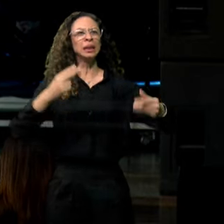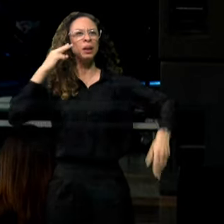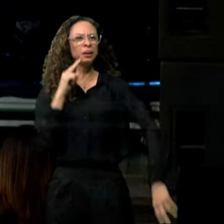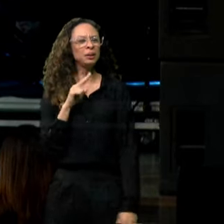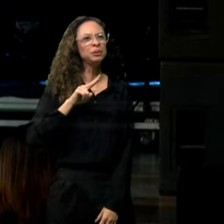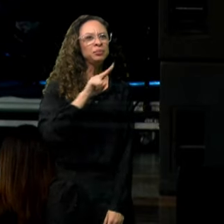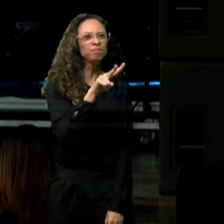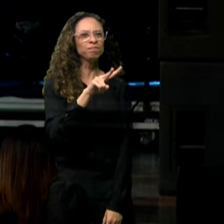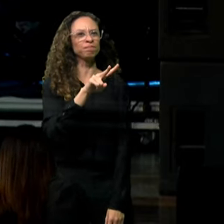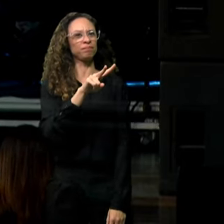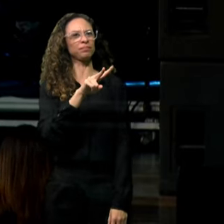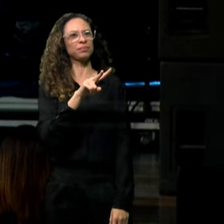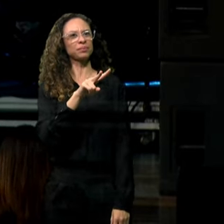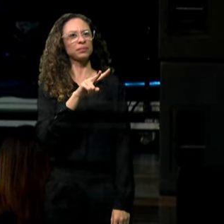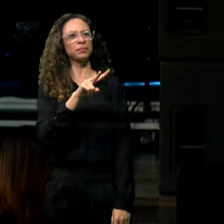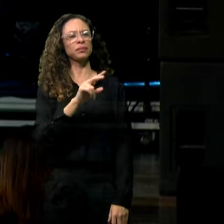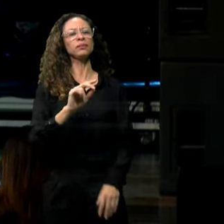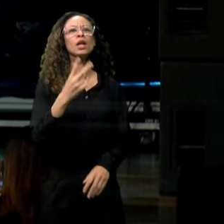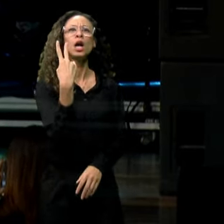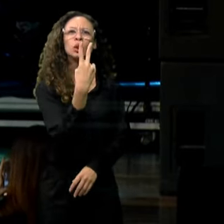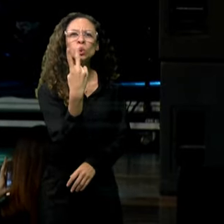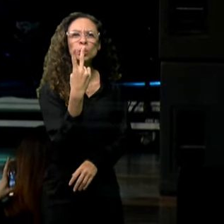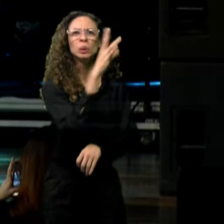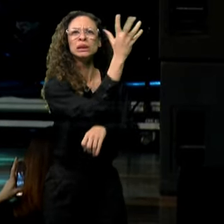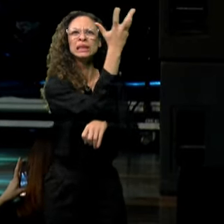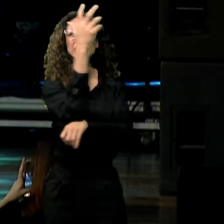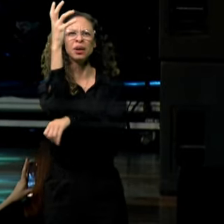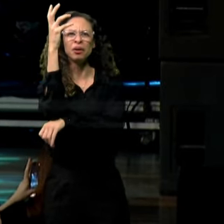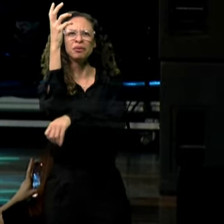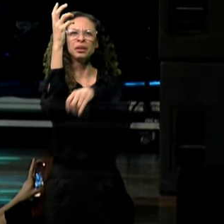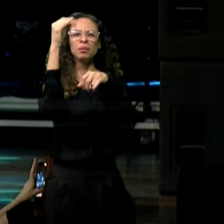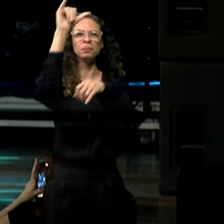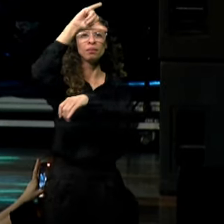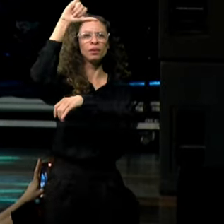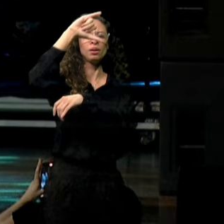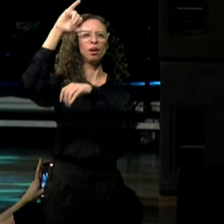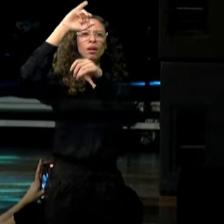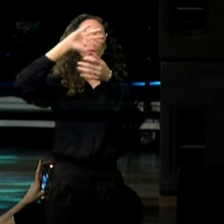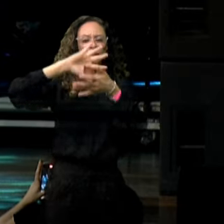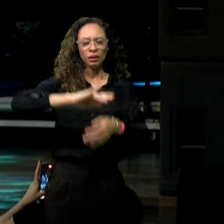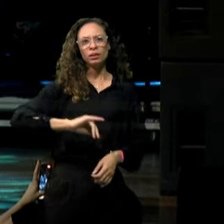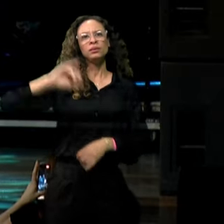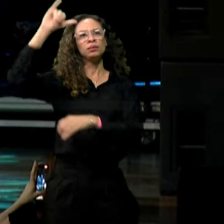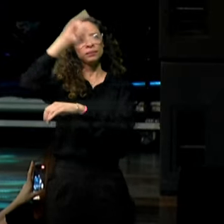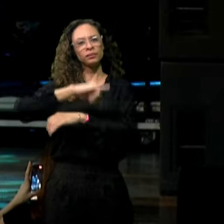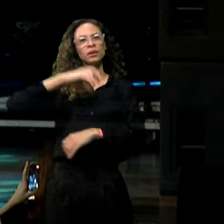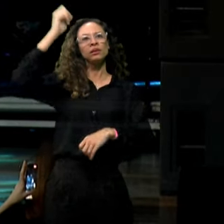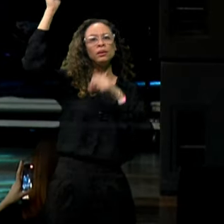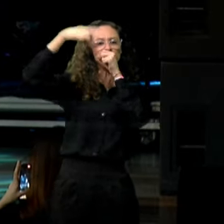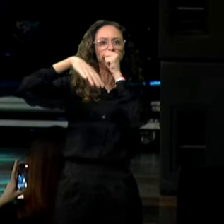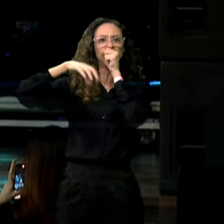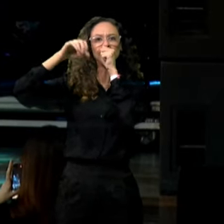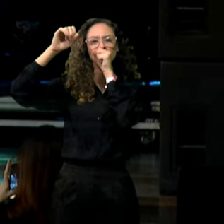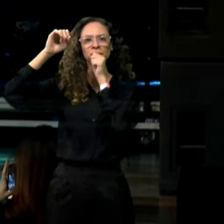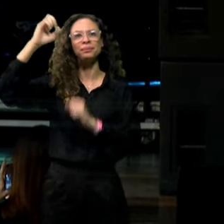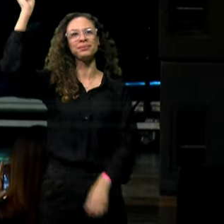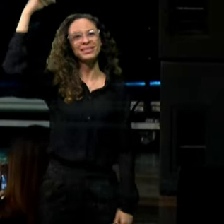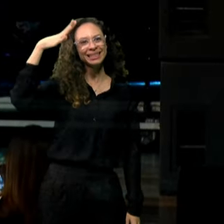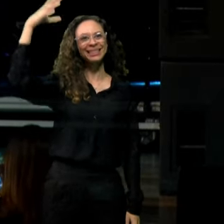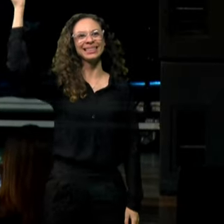figura e ela sangrava um ventilam óleo e isso acendem as luzes